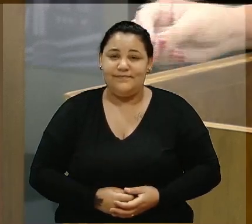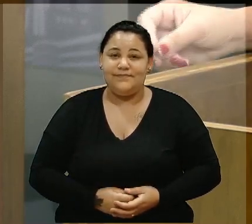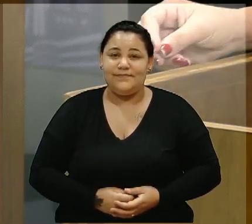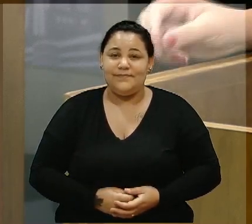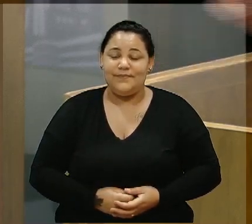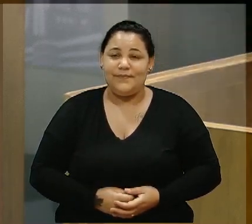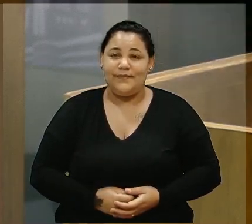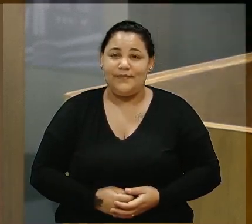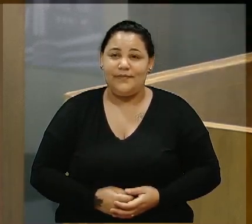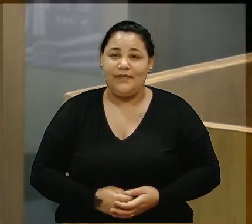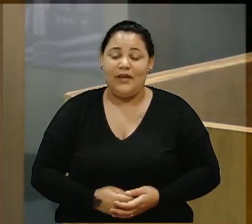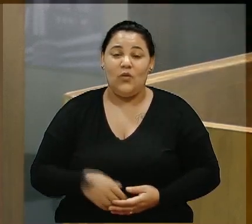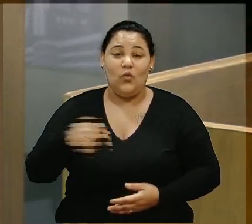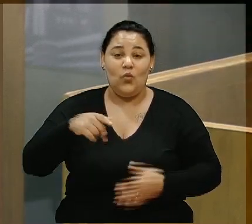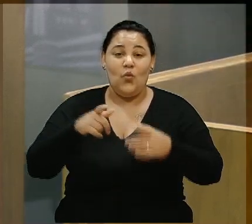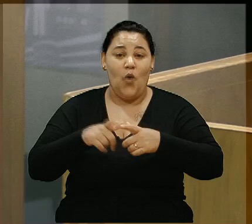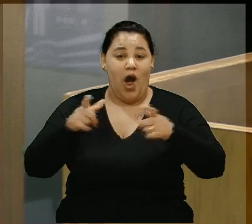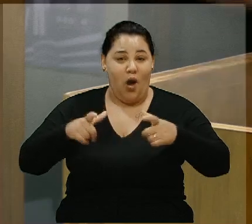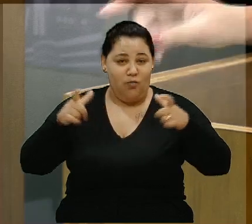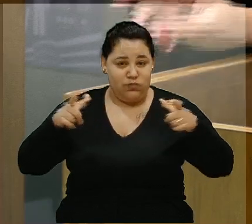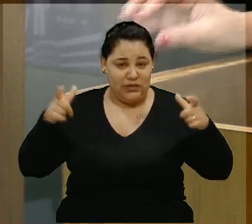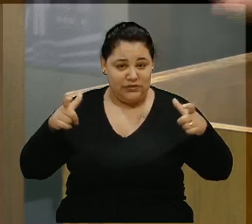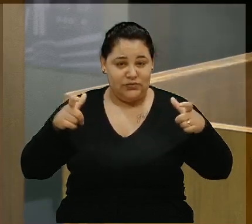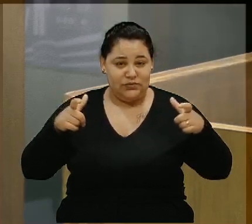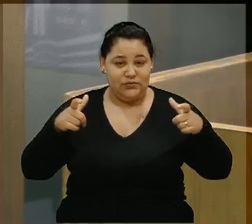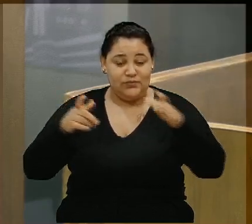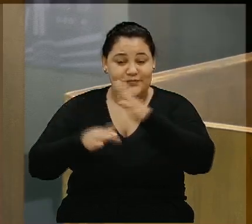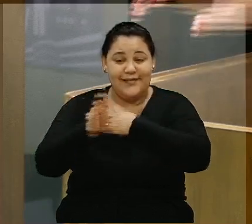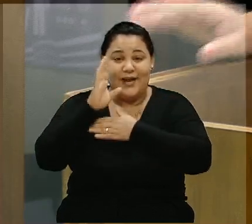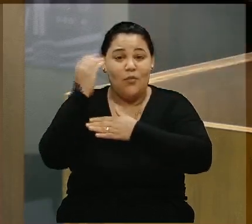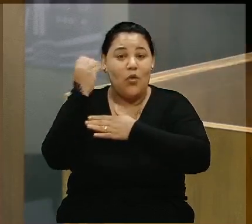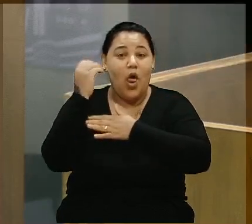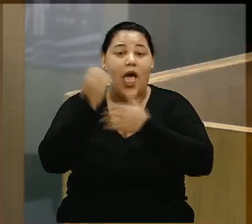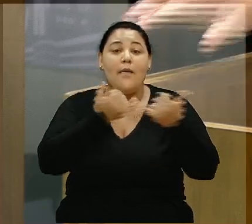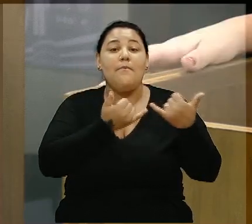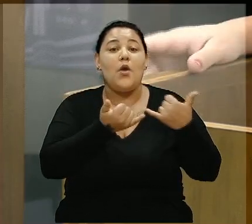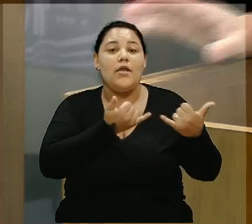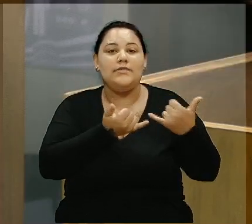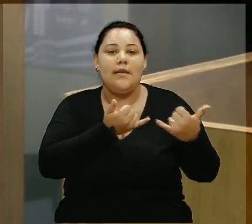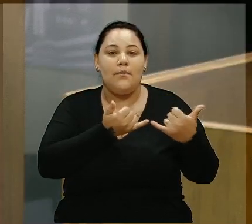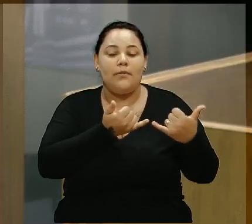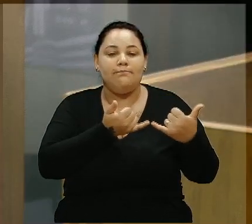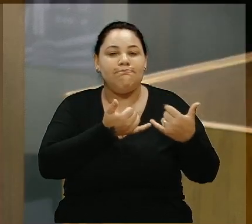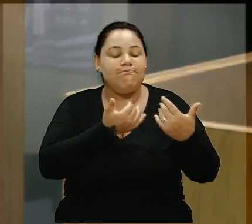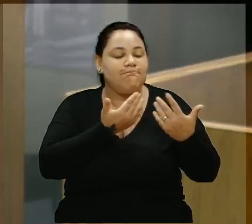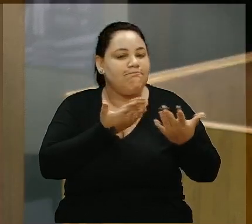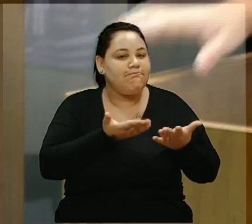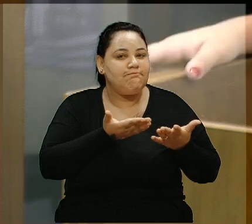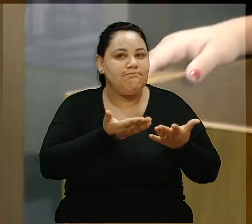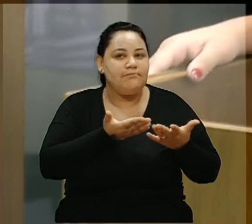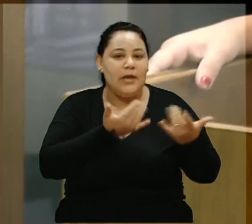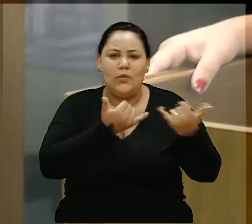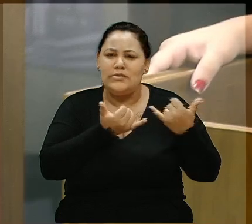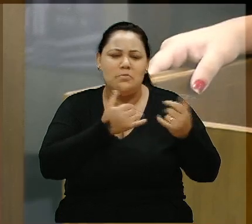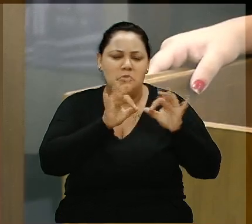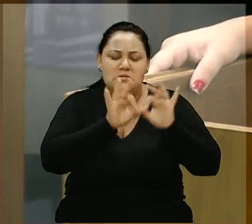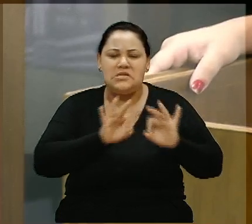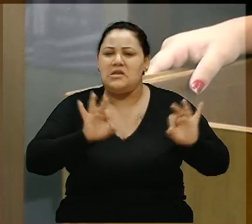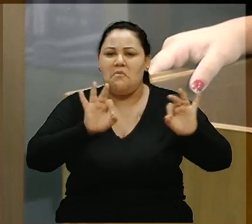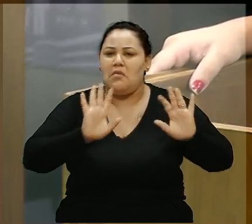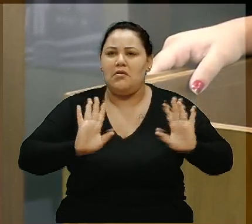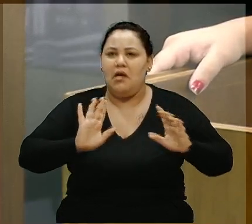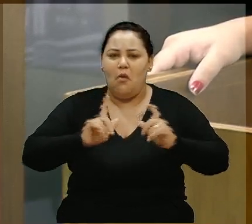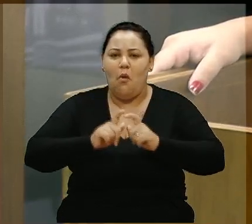Esse aumento da ida a Porto Alegre, por exemplo, é um exemplo simples, é um aumento